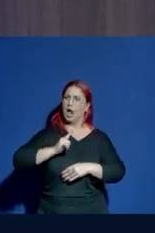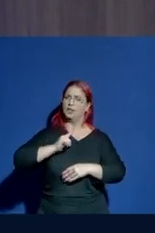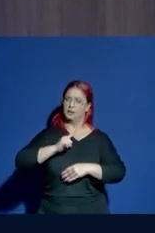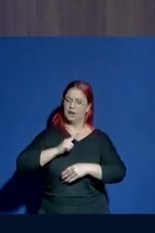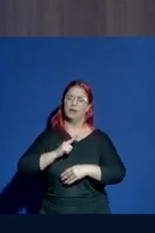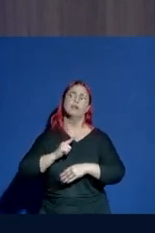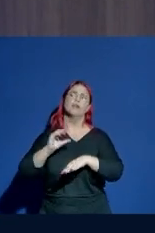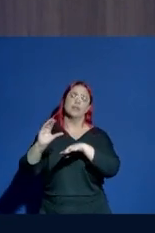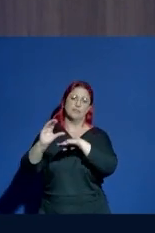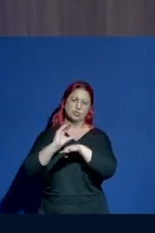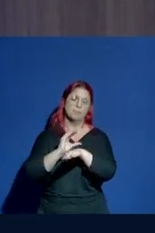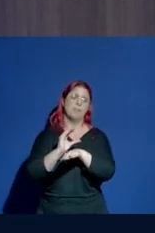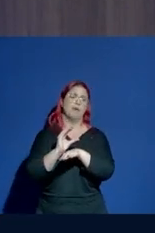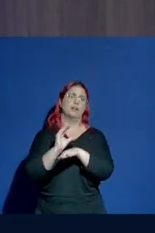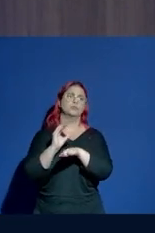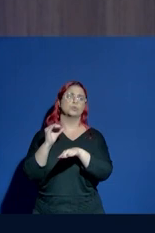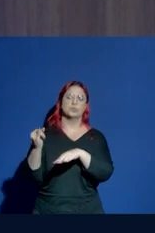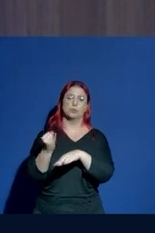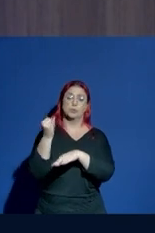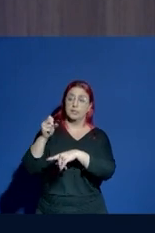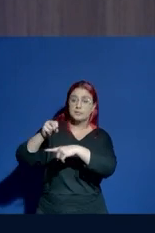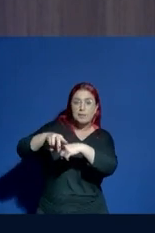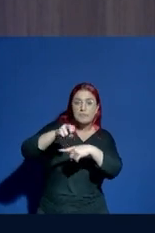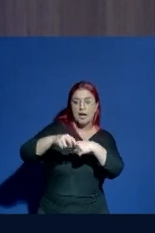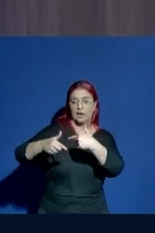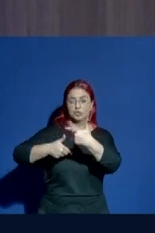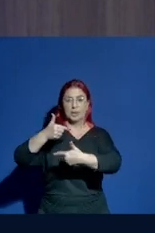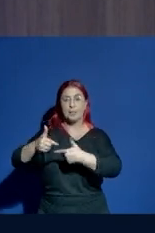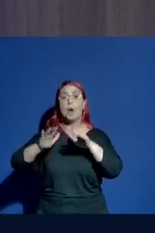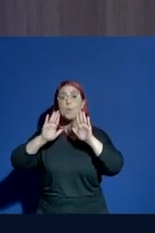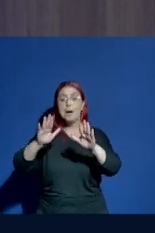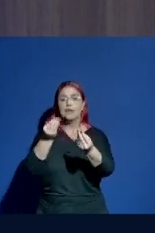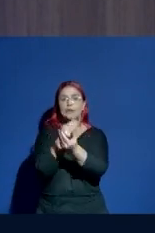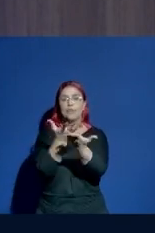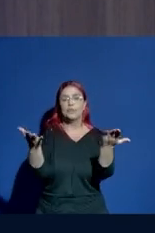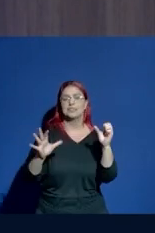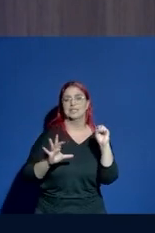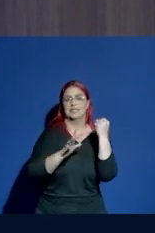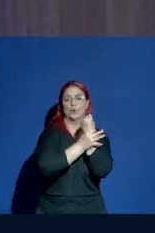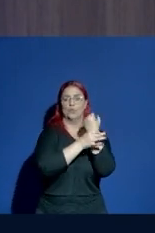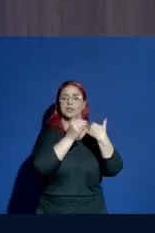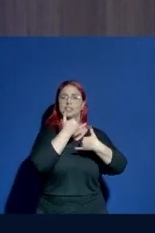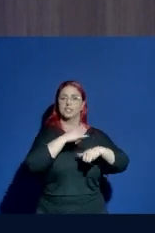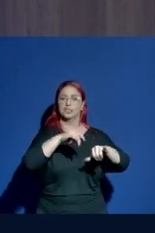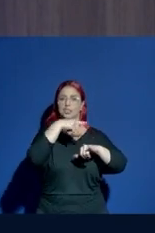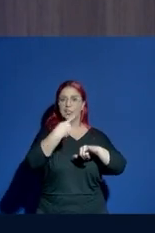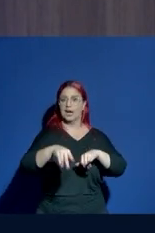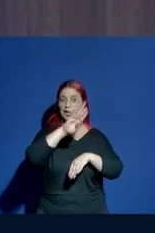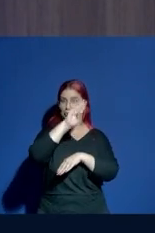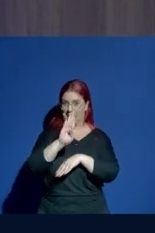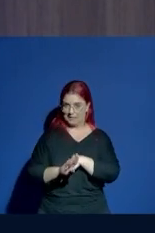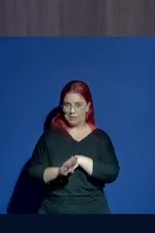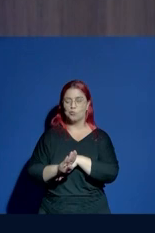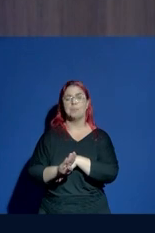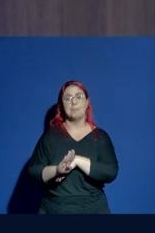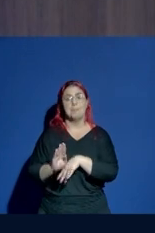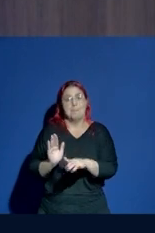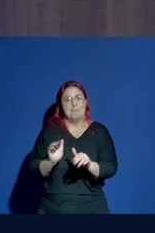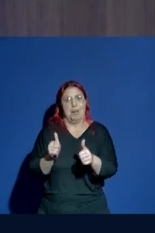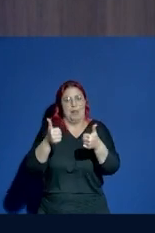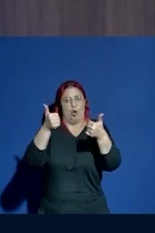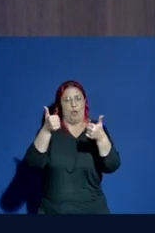investimentos importantes na geração de emprego e renda vai dar mais segurança energética ao Brasil pela robus TC